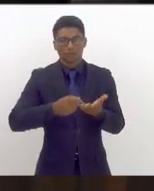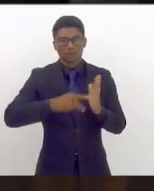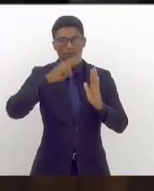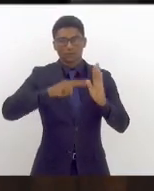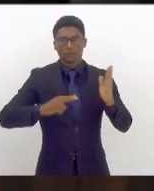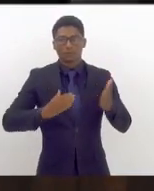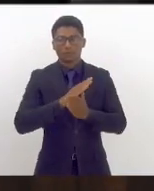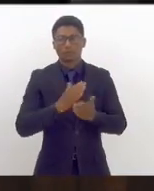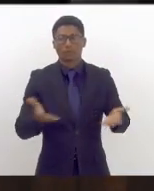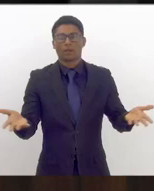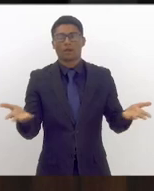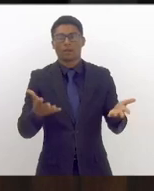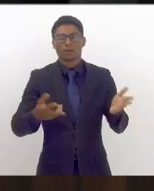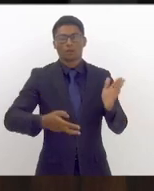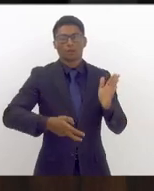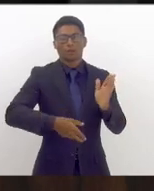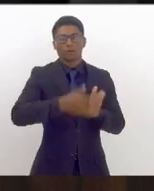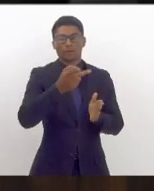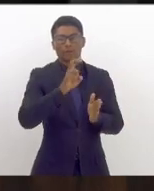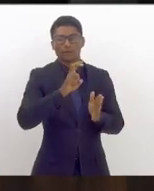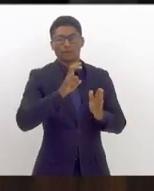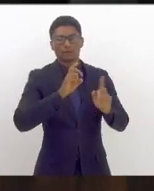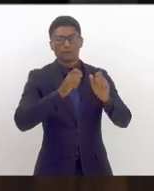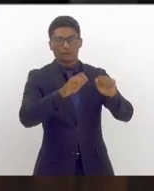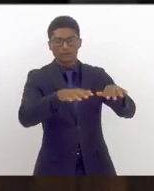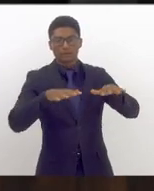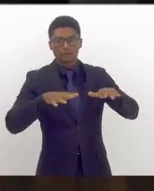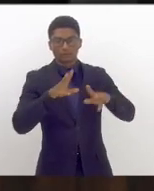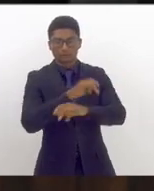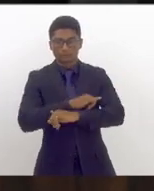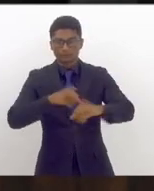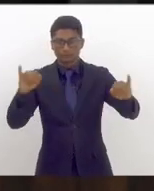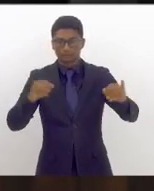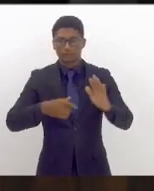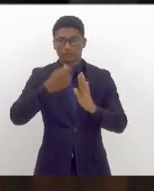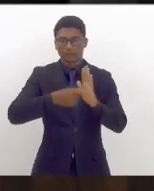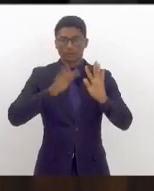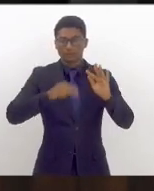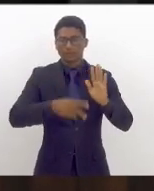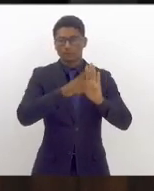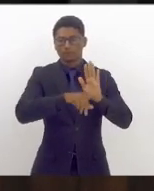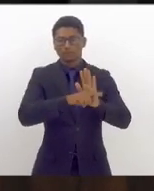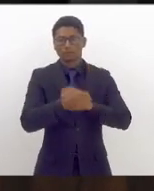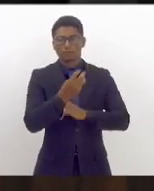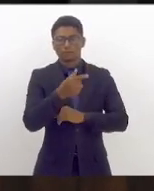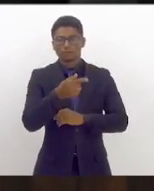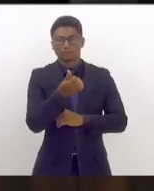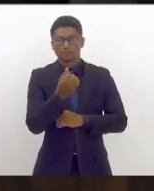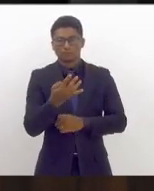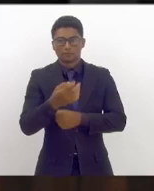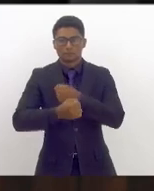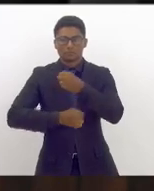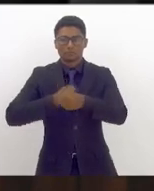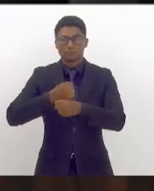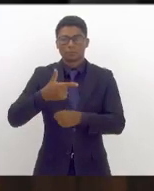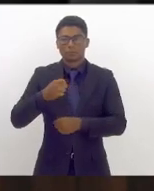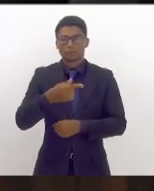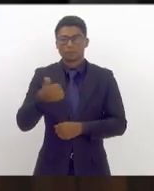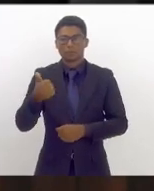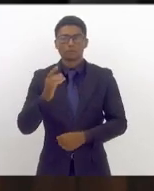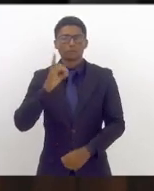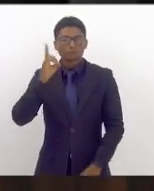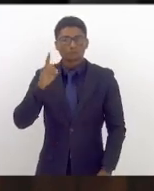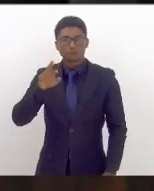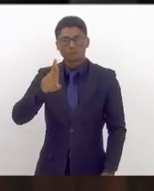a ordem da quinta sessão extraordinária anuncio redação final projeto de lei 376421 de autoria Deputado Renato